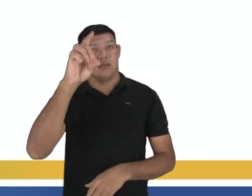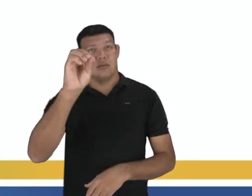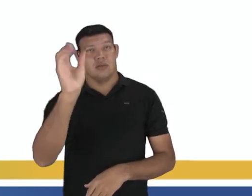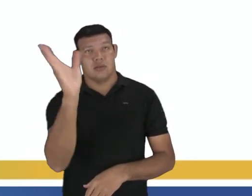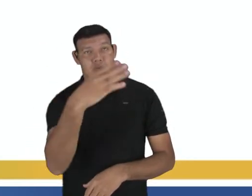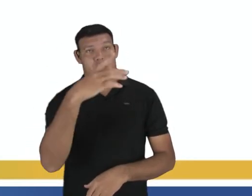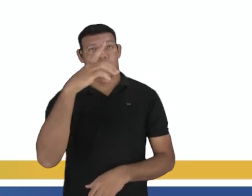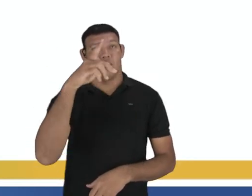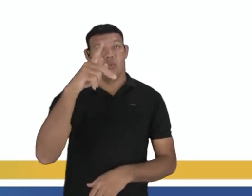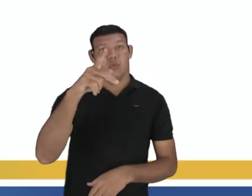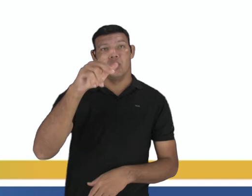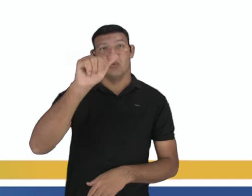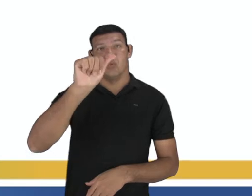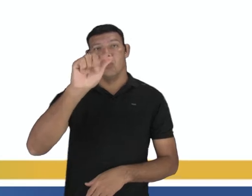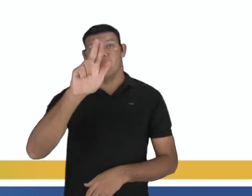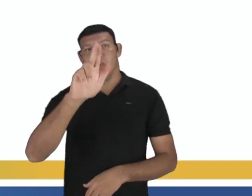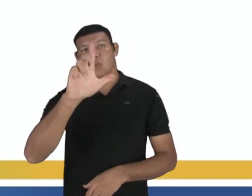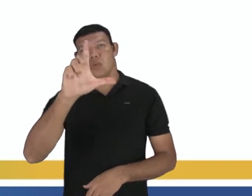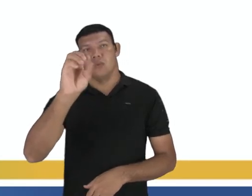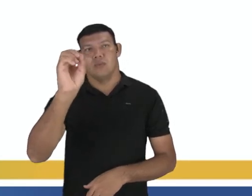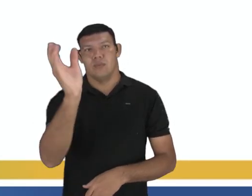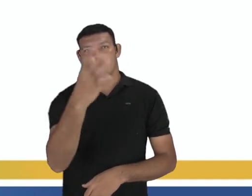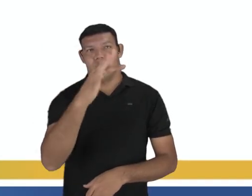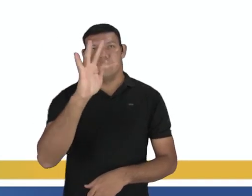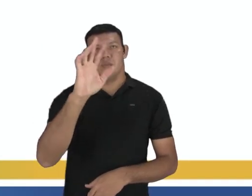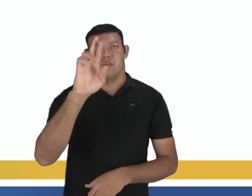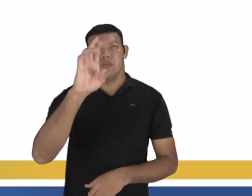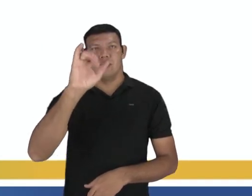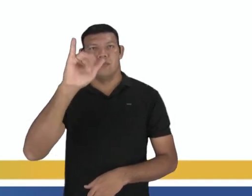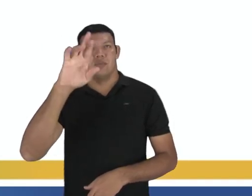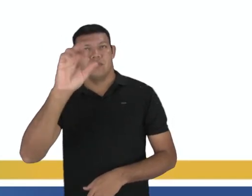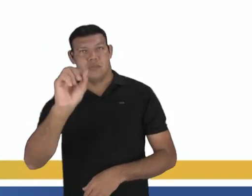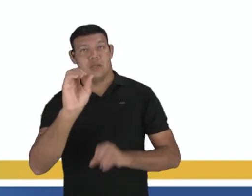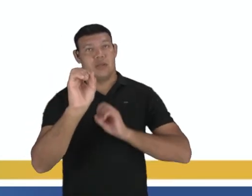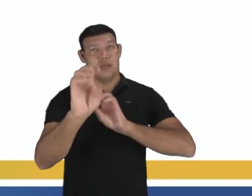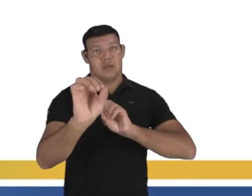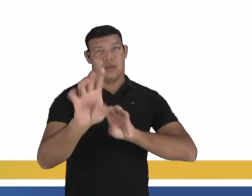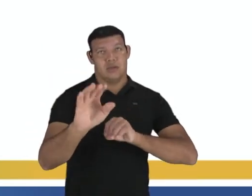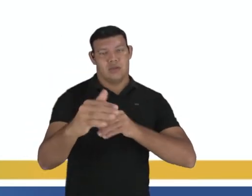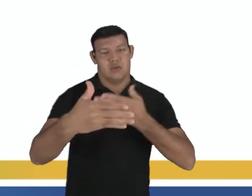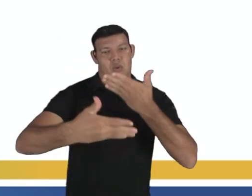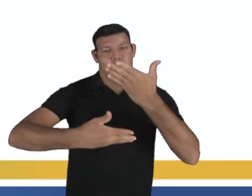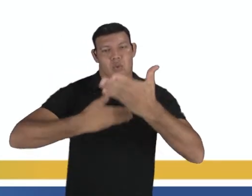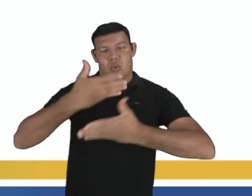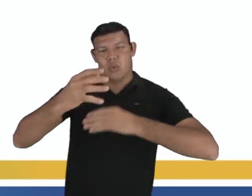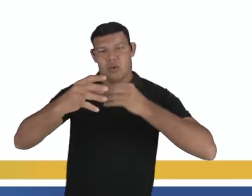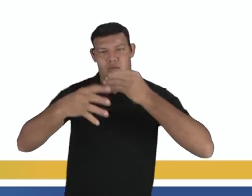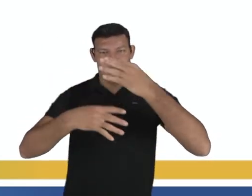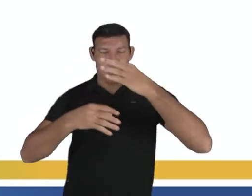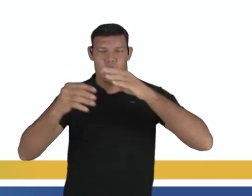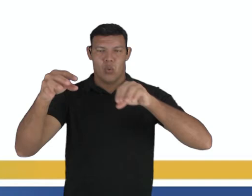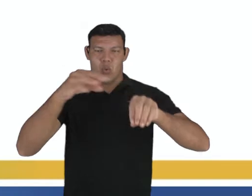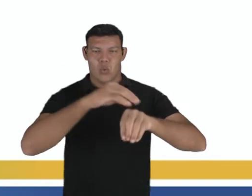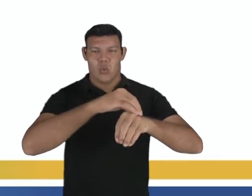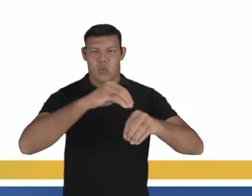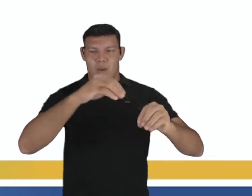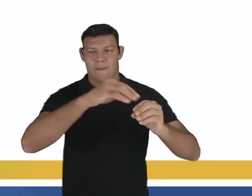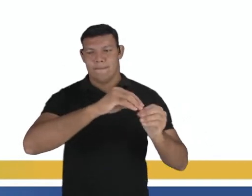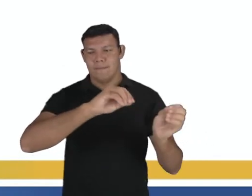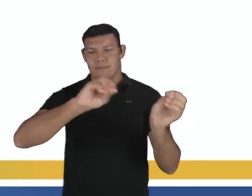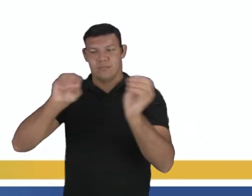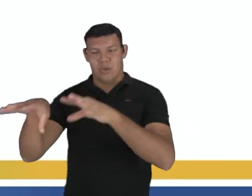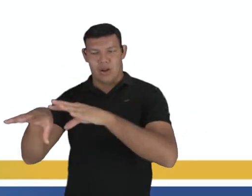lá, qual é o nosso termo aí, o nosso operador? Segundo. Ele poderia substituir por